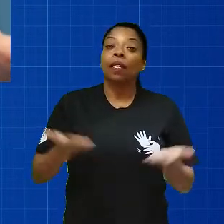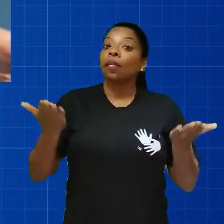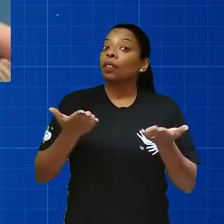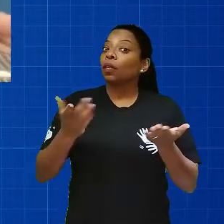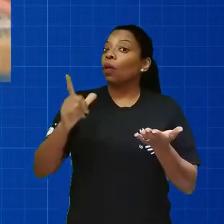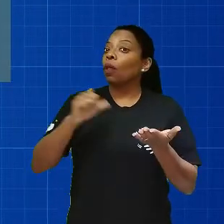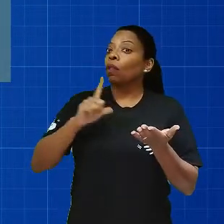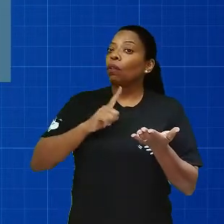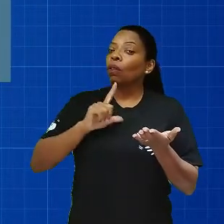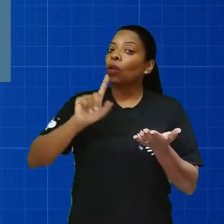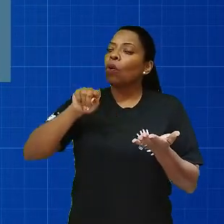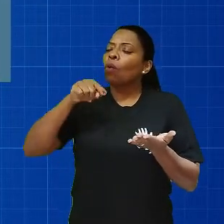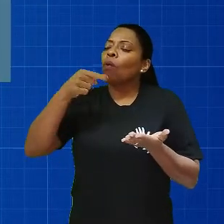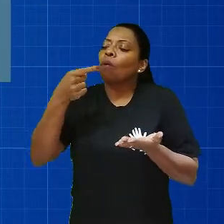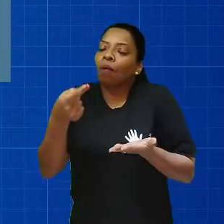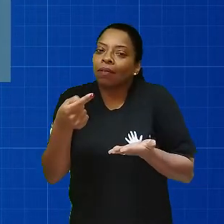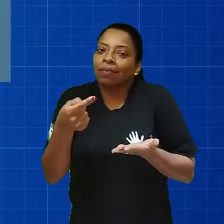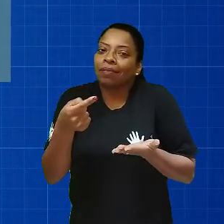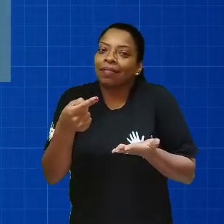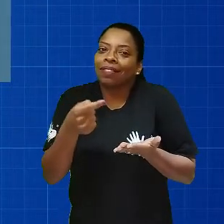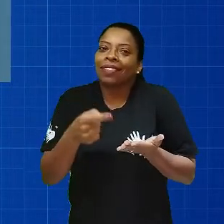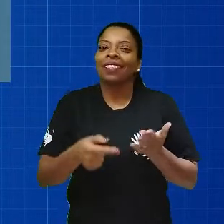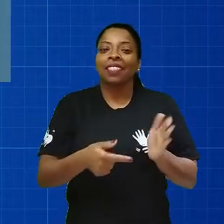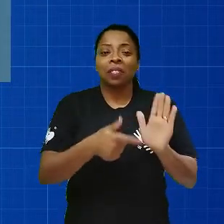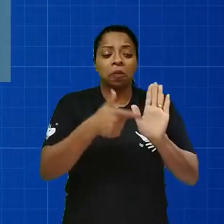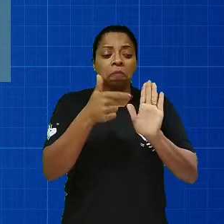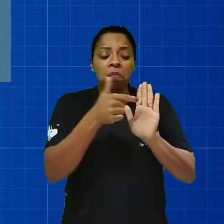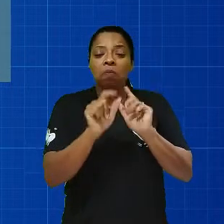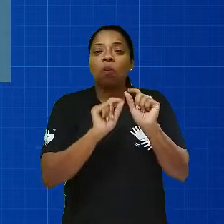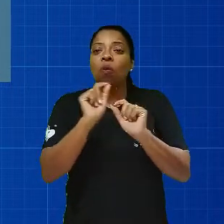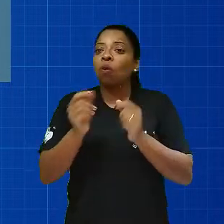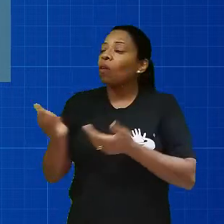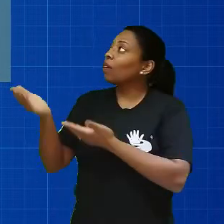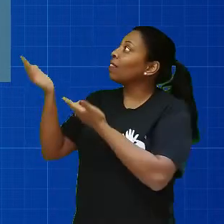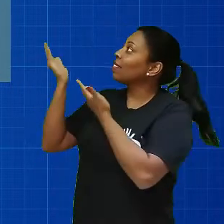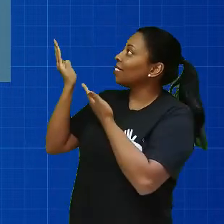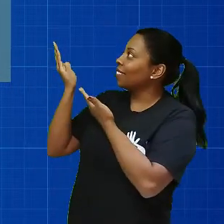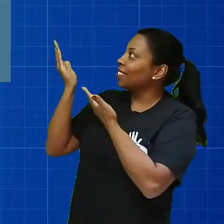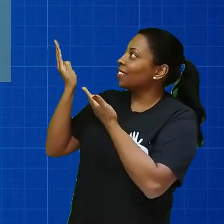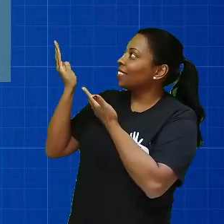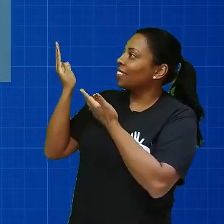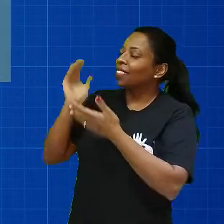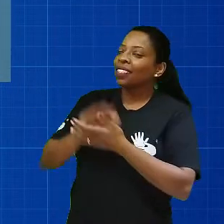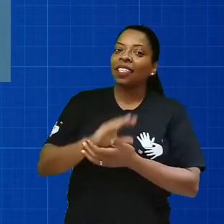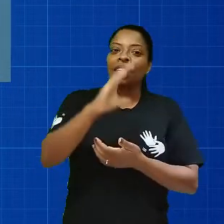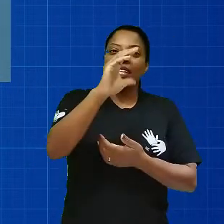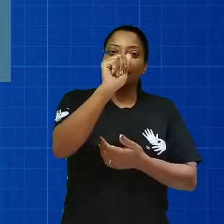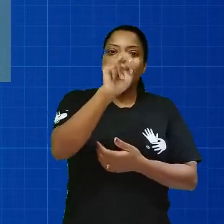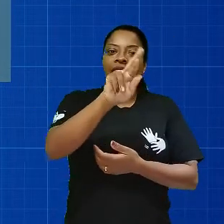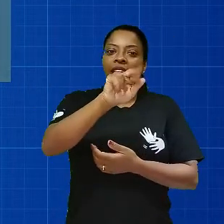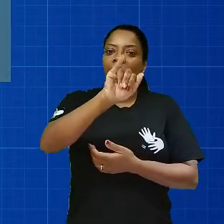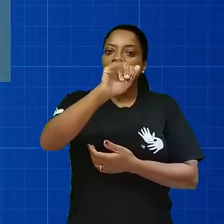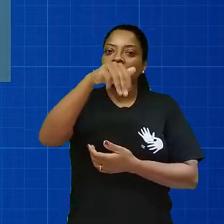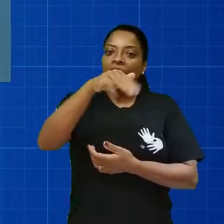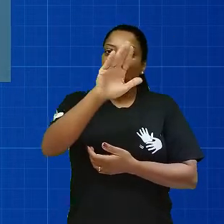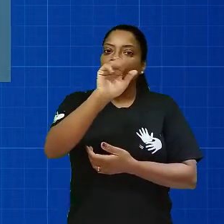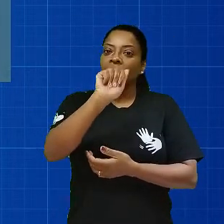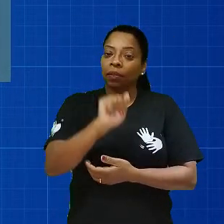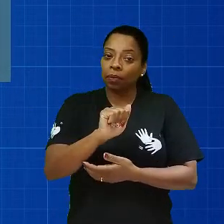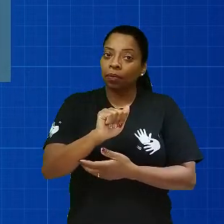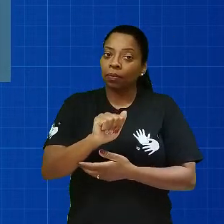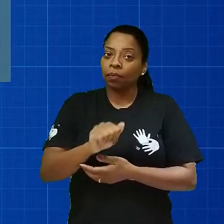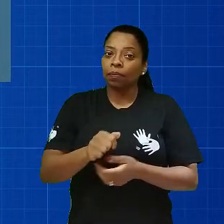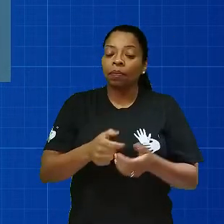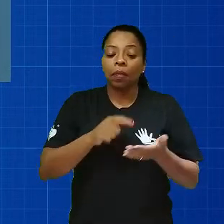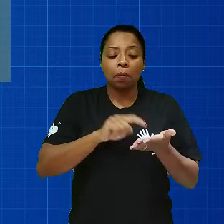Agora, temos outros instrumentos para mostrar para vocês como curiosidade também. Essa é a kalimba.